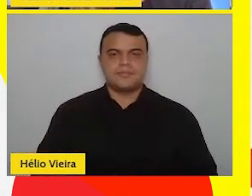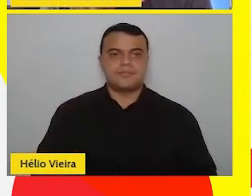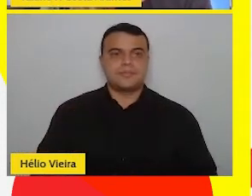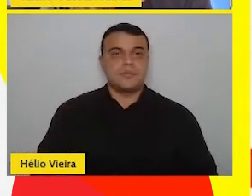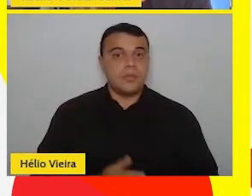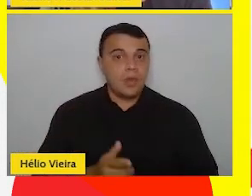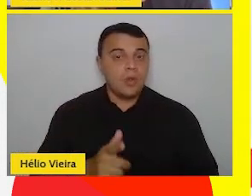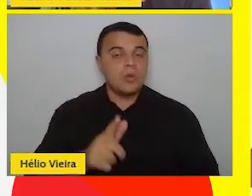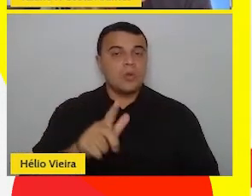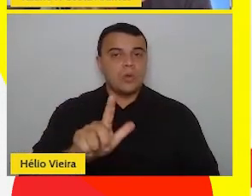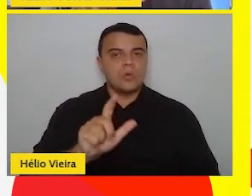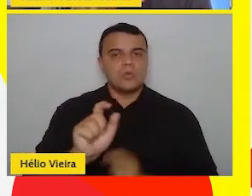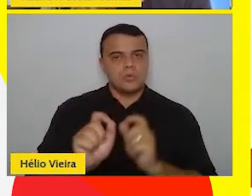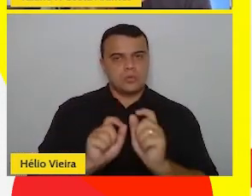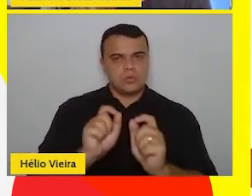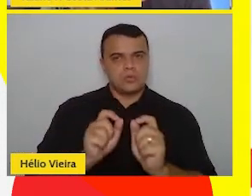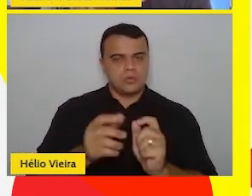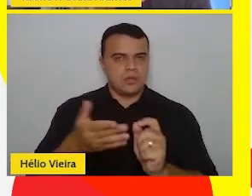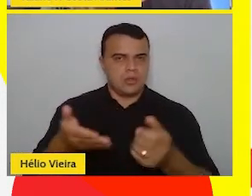Outro